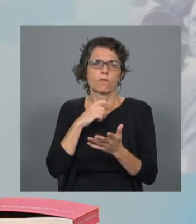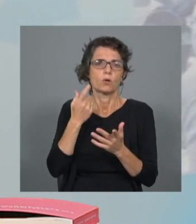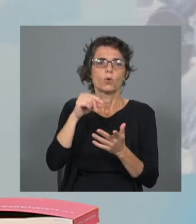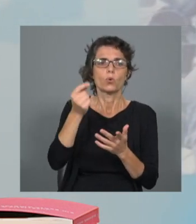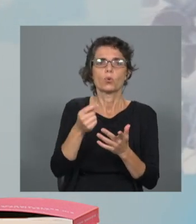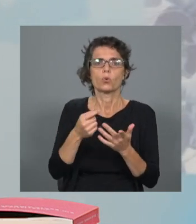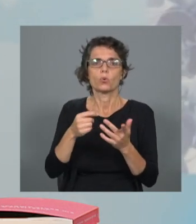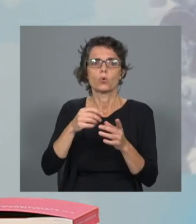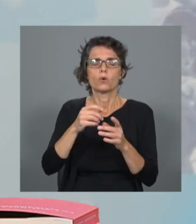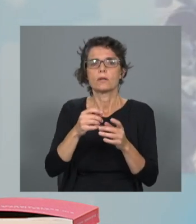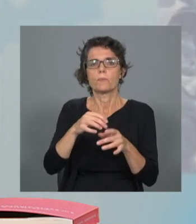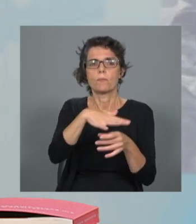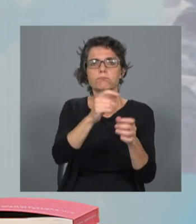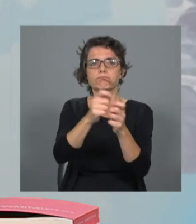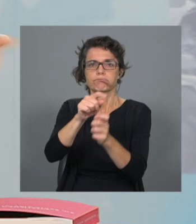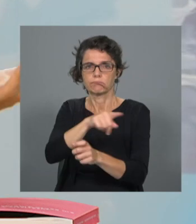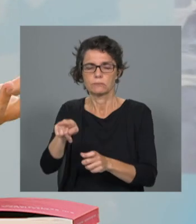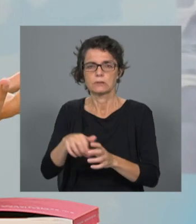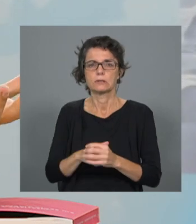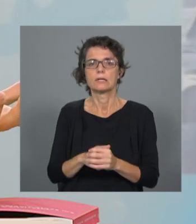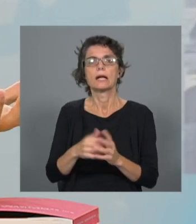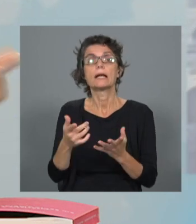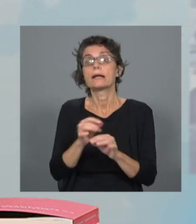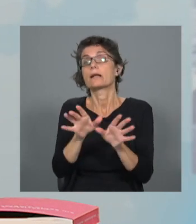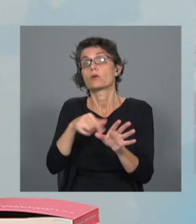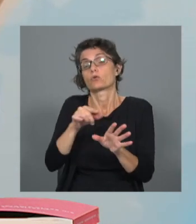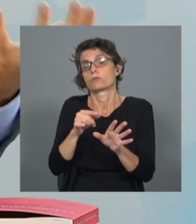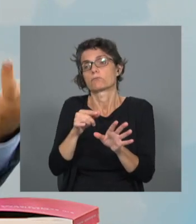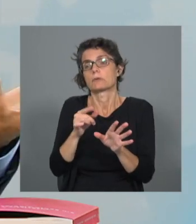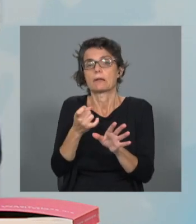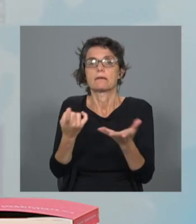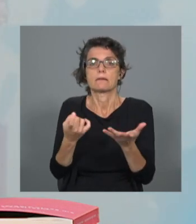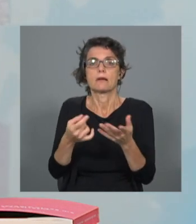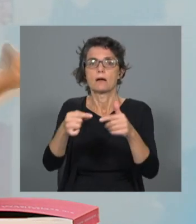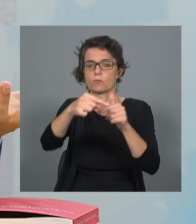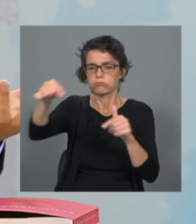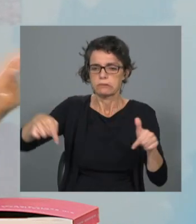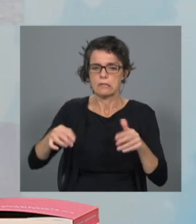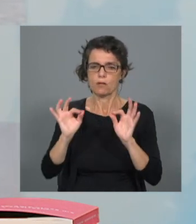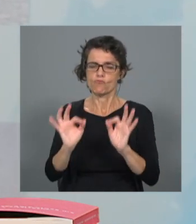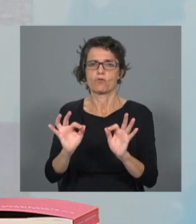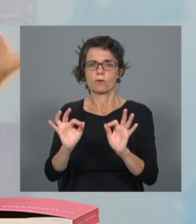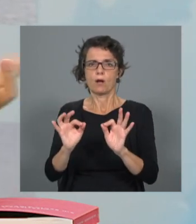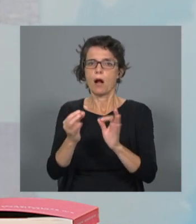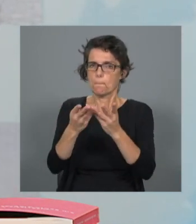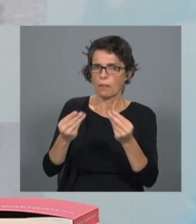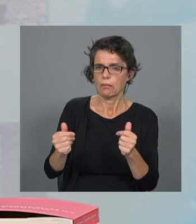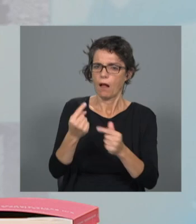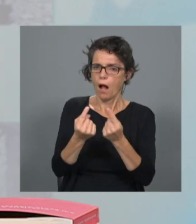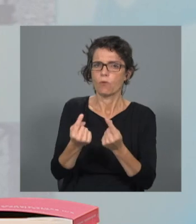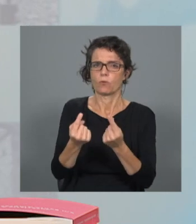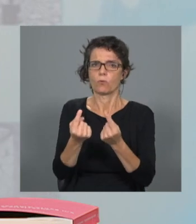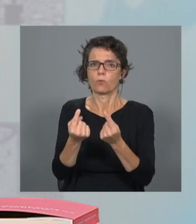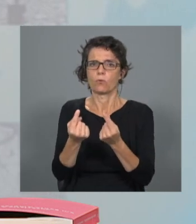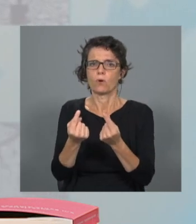e esta mobilização. Temos e precisamos de espaços condignos, de salas capazes, precisamos de algum material. Não pode